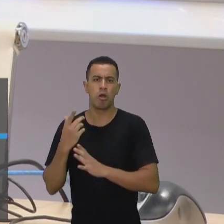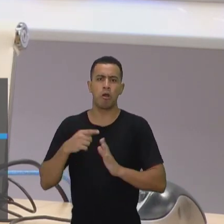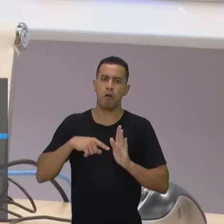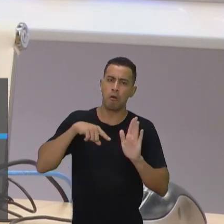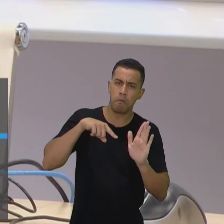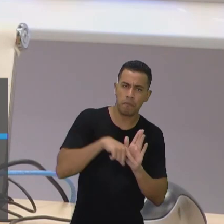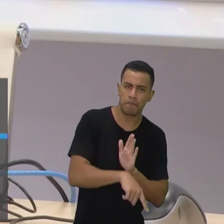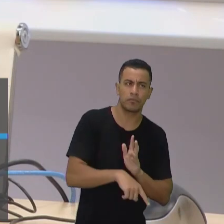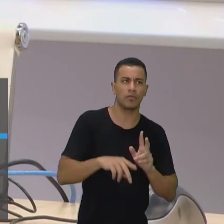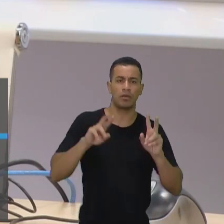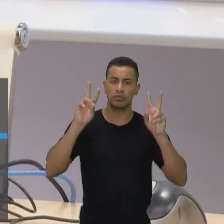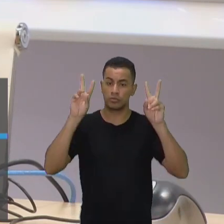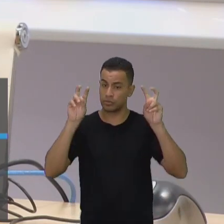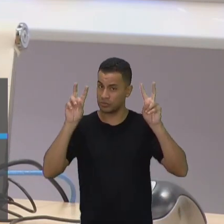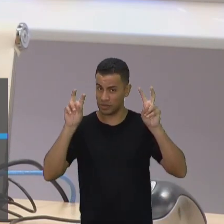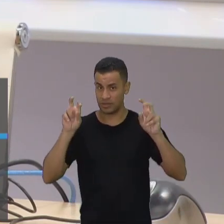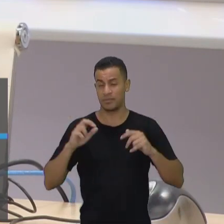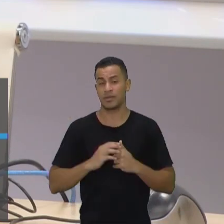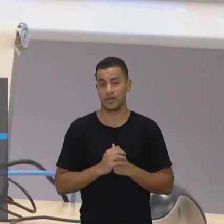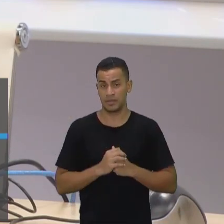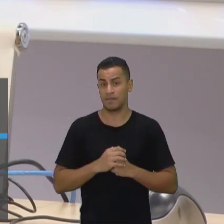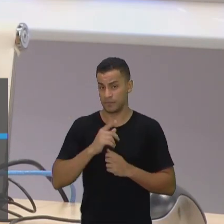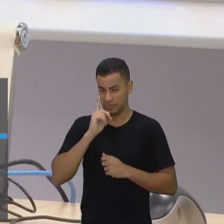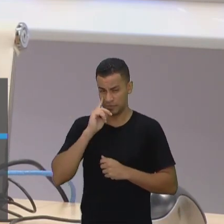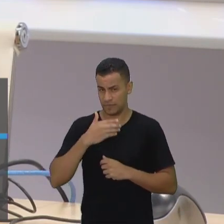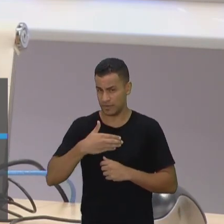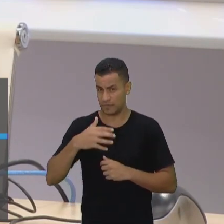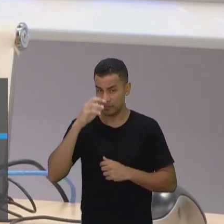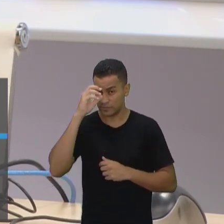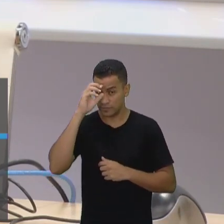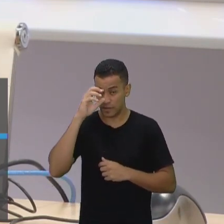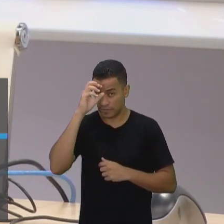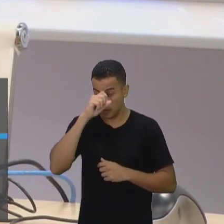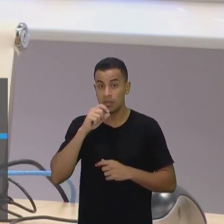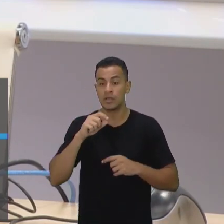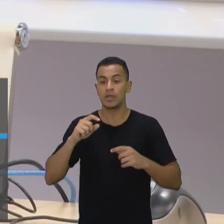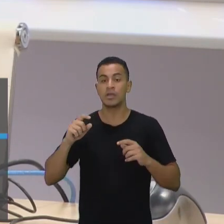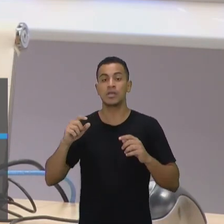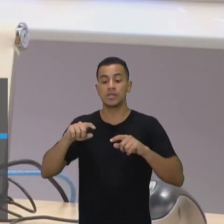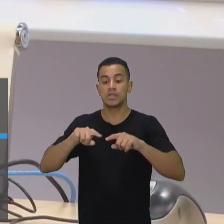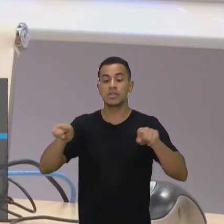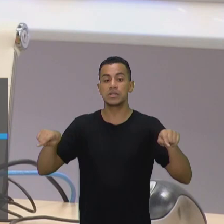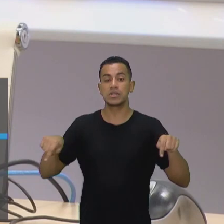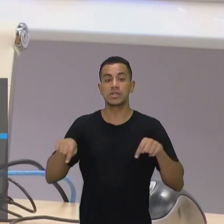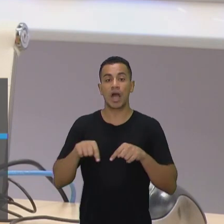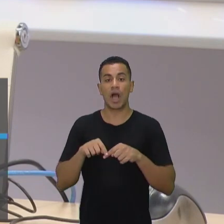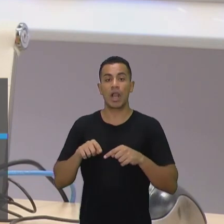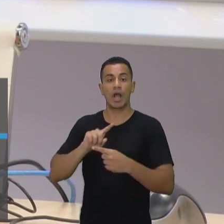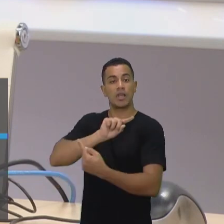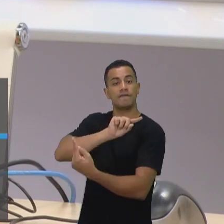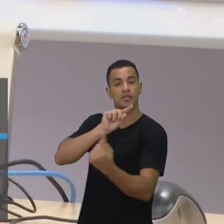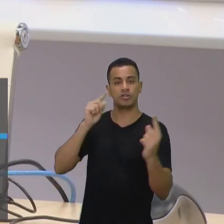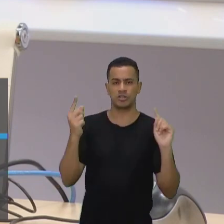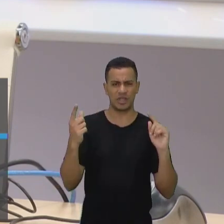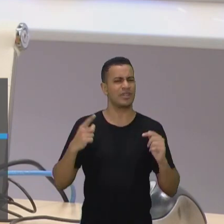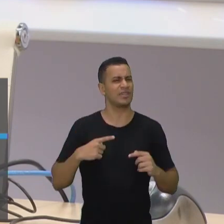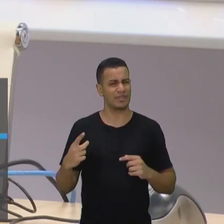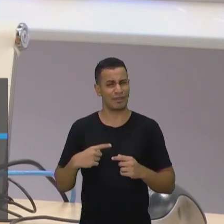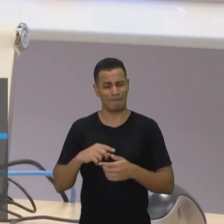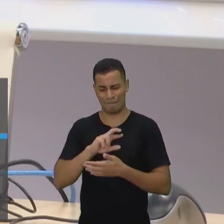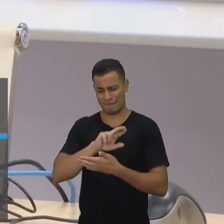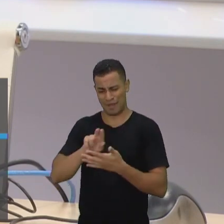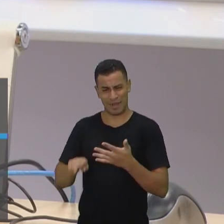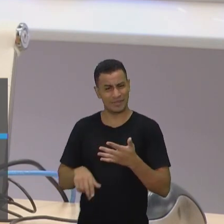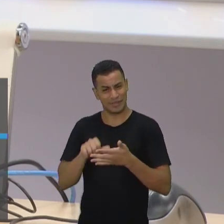tema trabalhado. Vocês vão ver que a sala de aula invertida, ela aparece em várias atividades desse componente, tá?